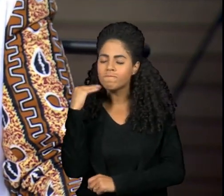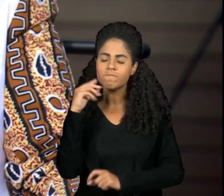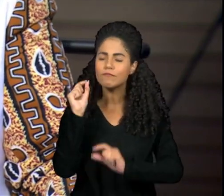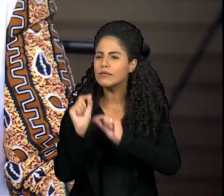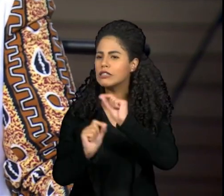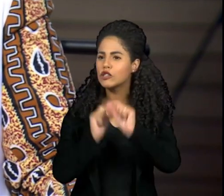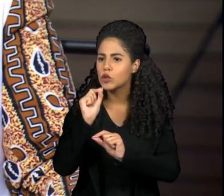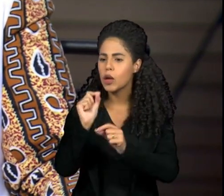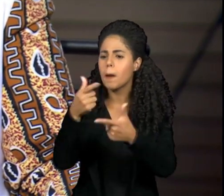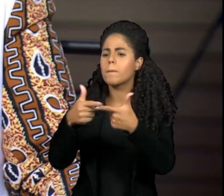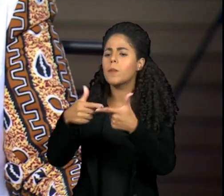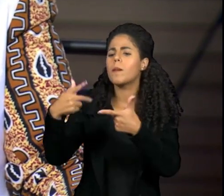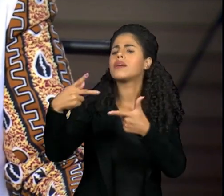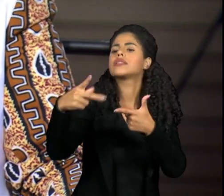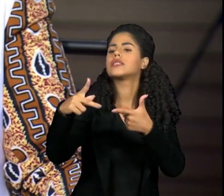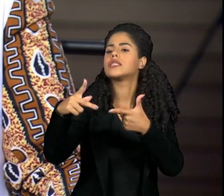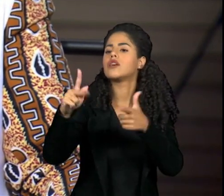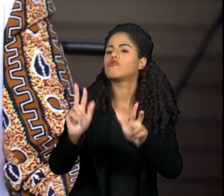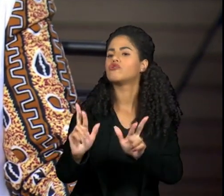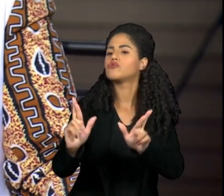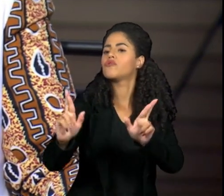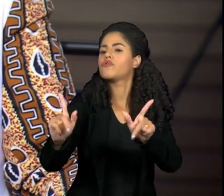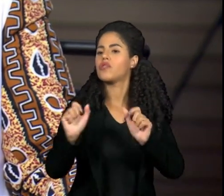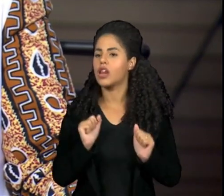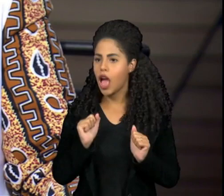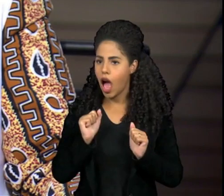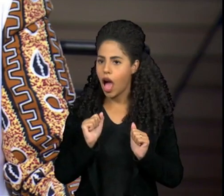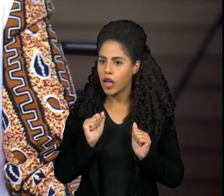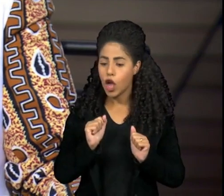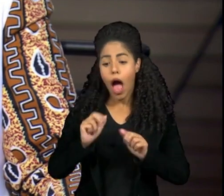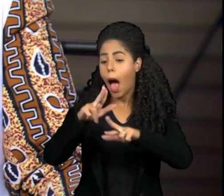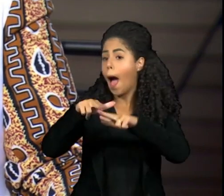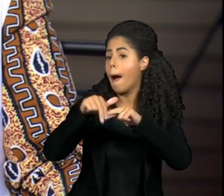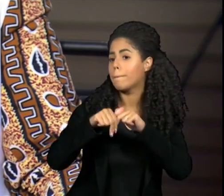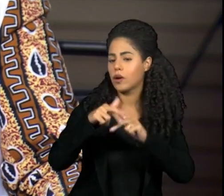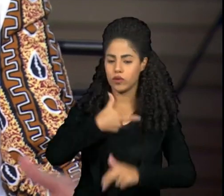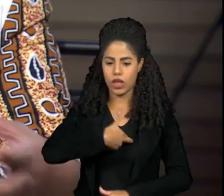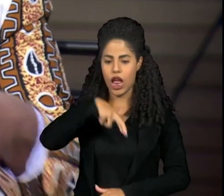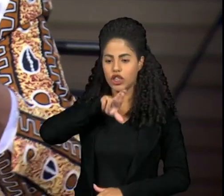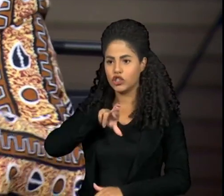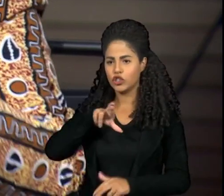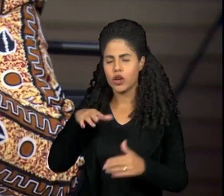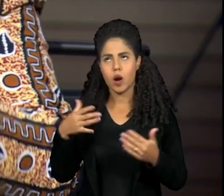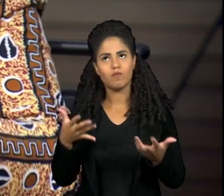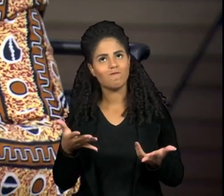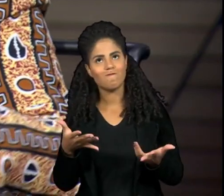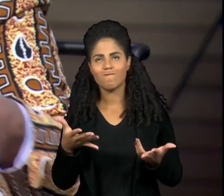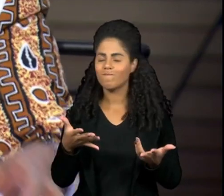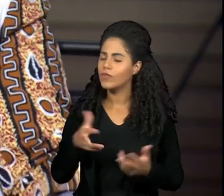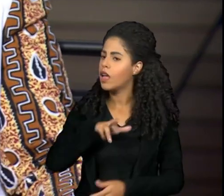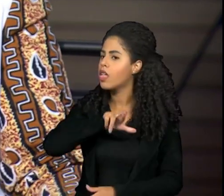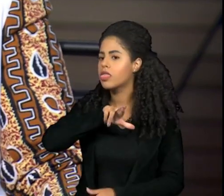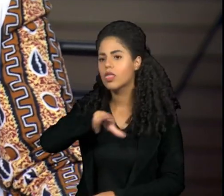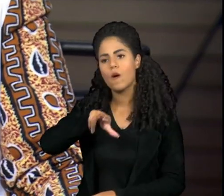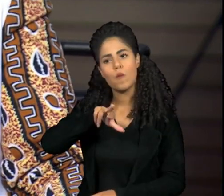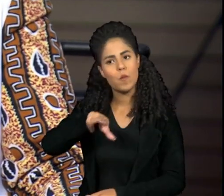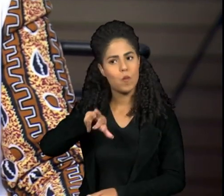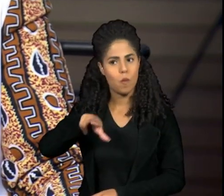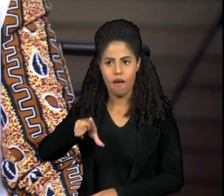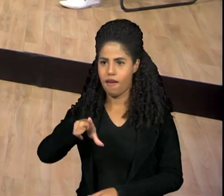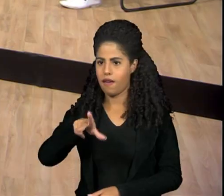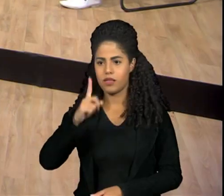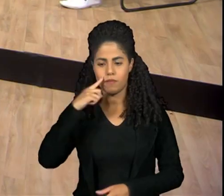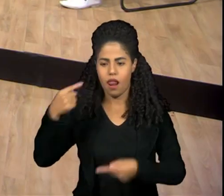que os seus problemas são da ordem religiosa mítica. Eu penso que isso está no centro da